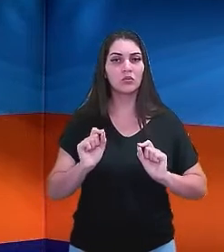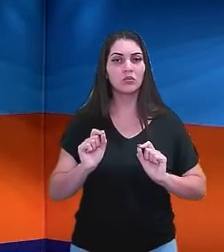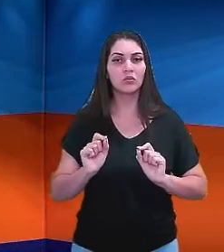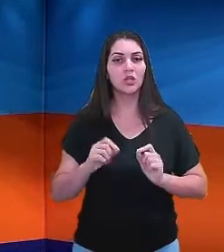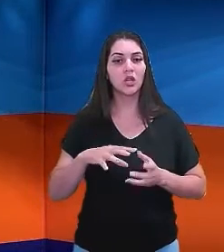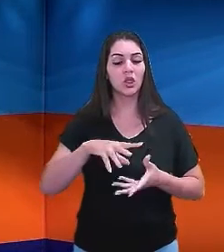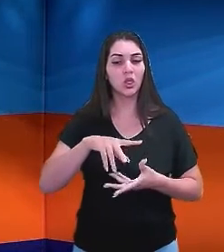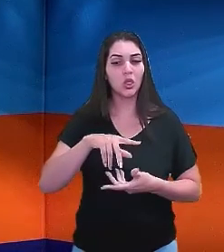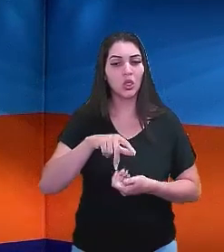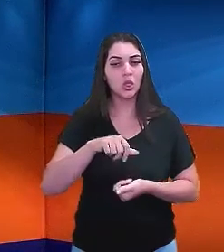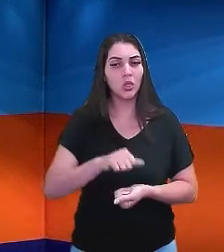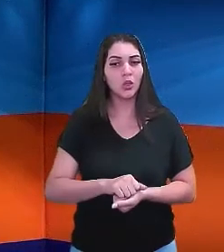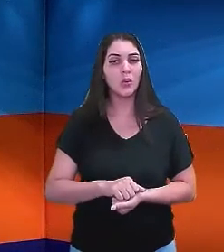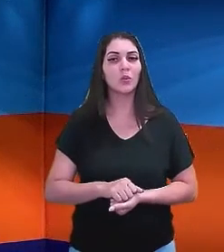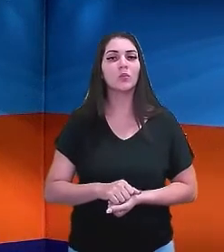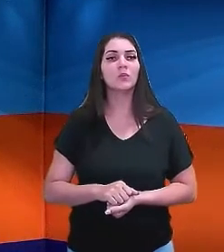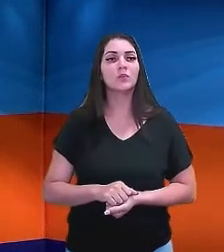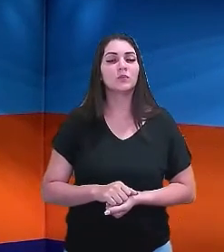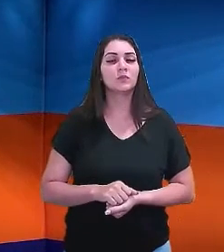toda essa